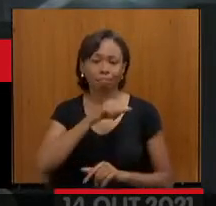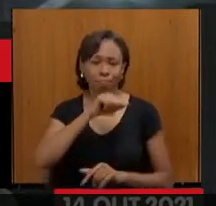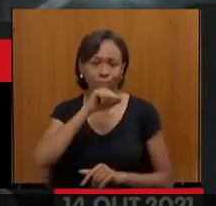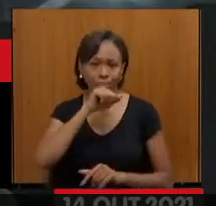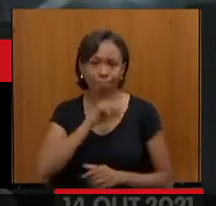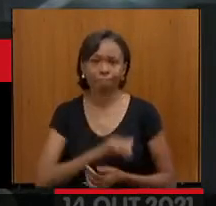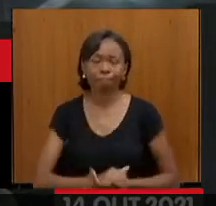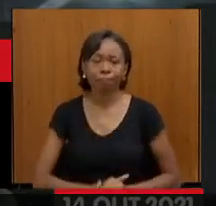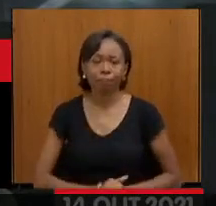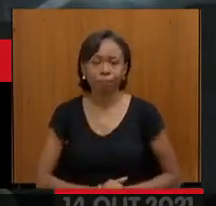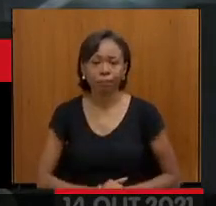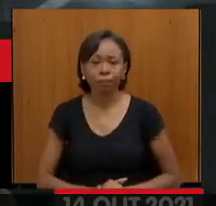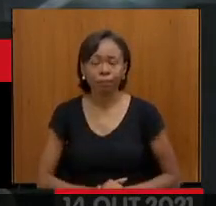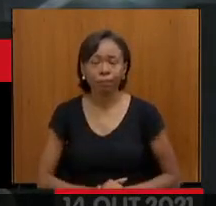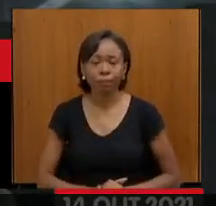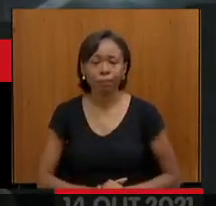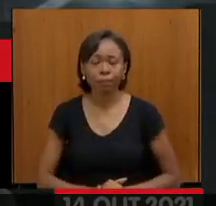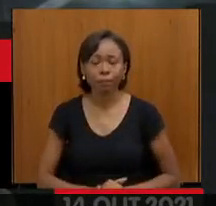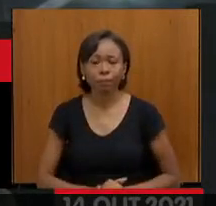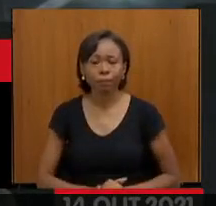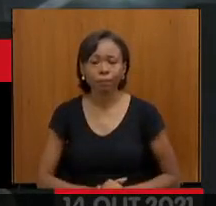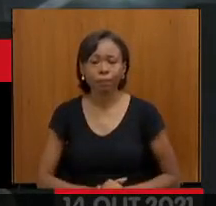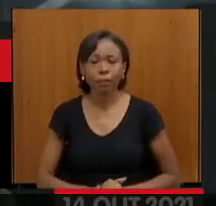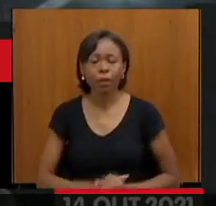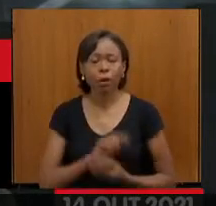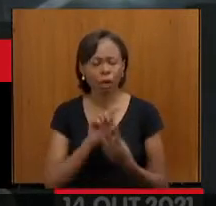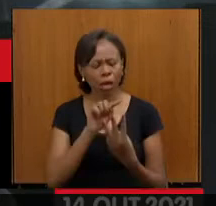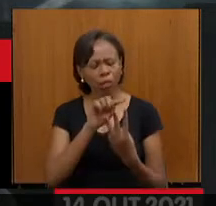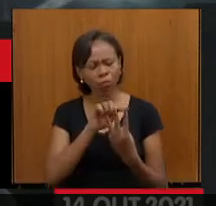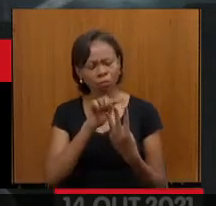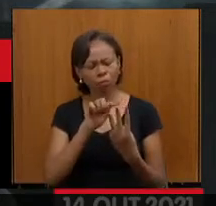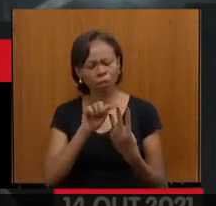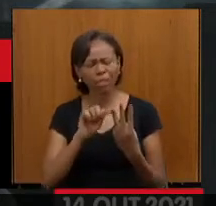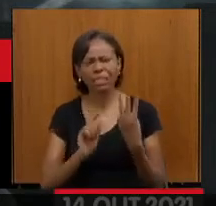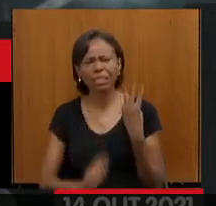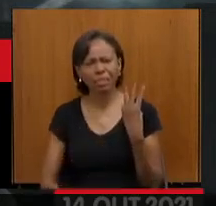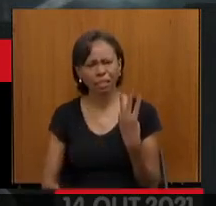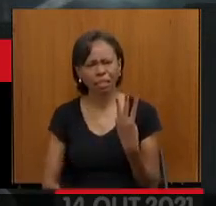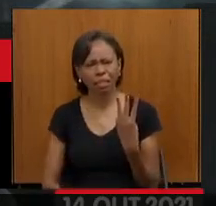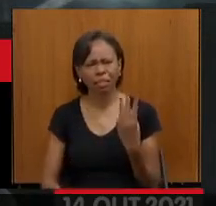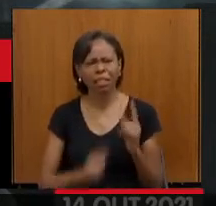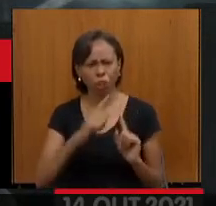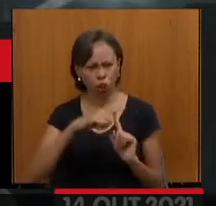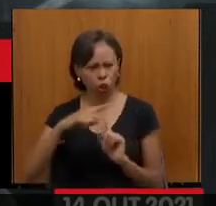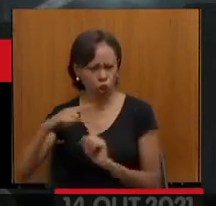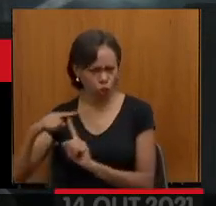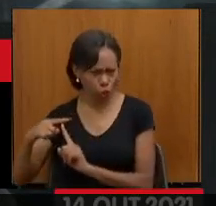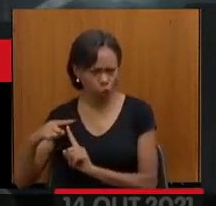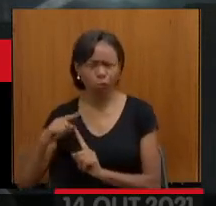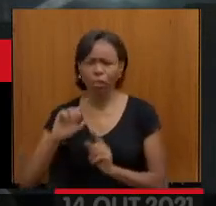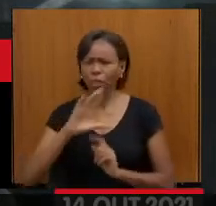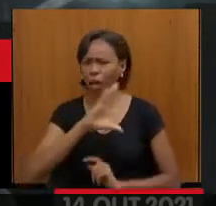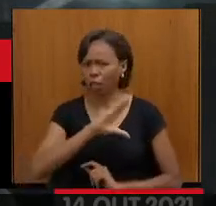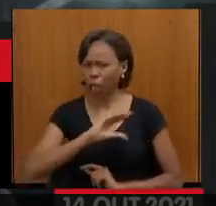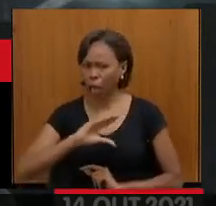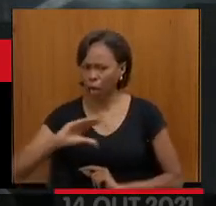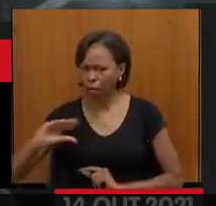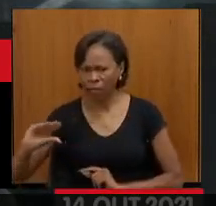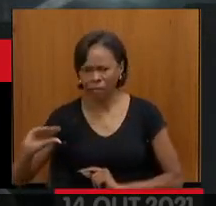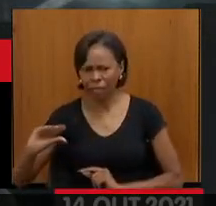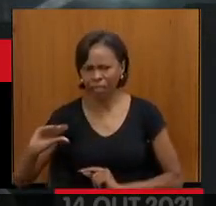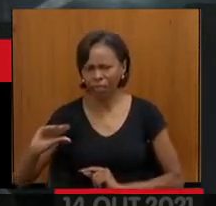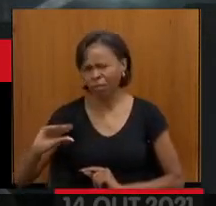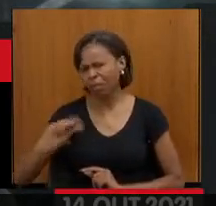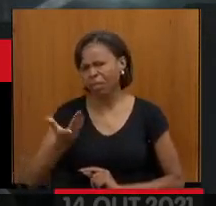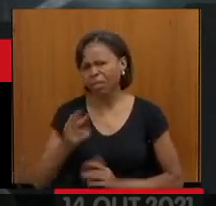prematuridade. Então, entender esse modelo dos três atrasos significa que a gente não está lidando com uma questão que é